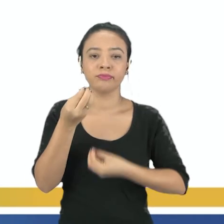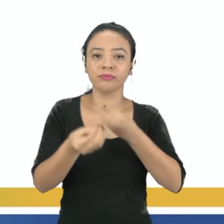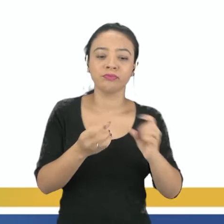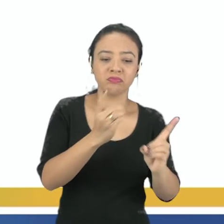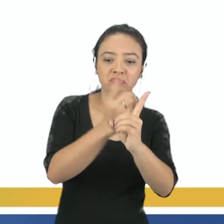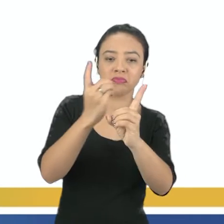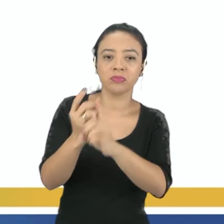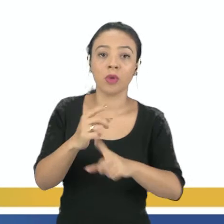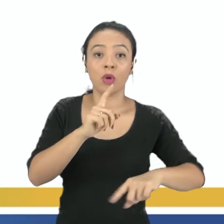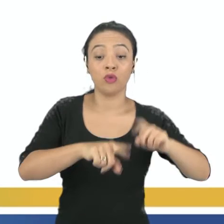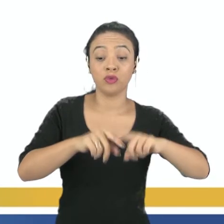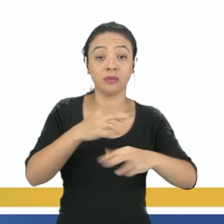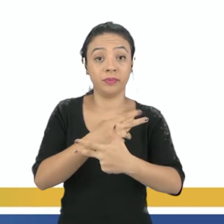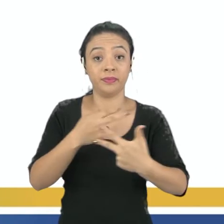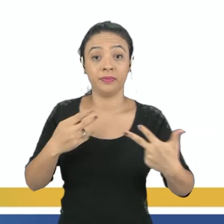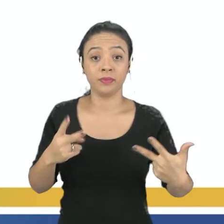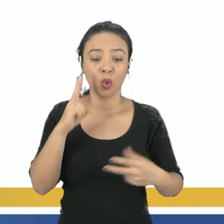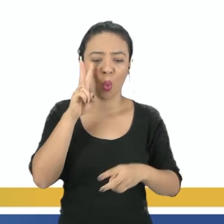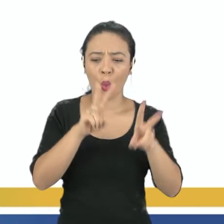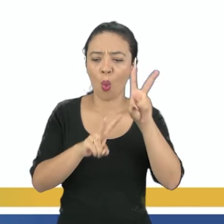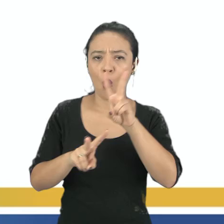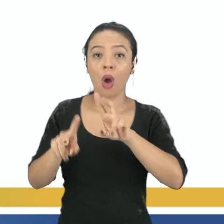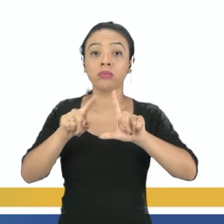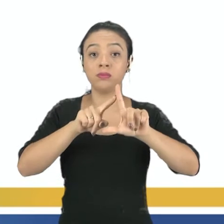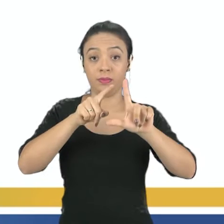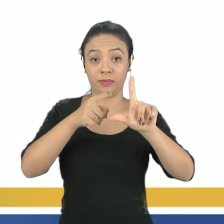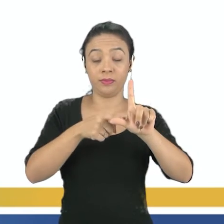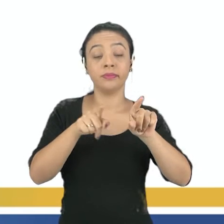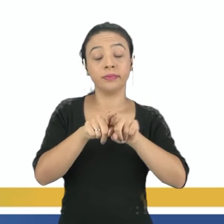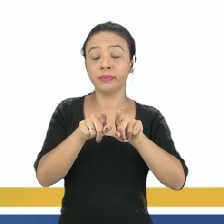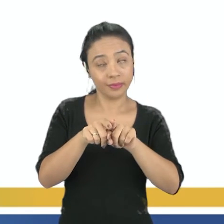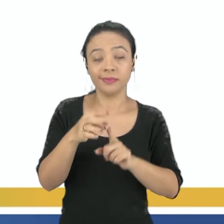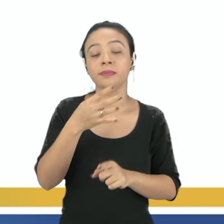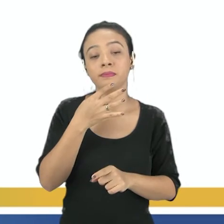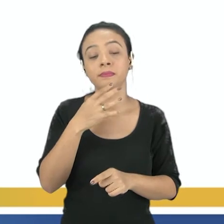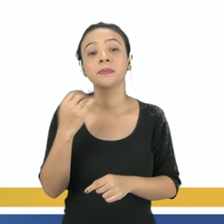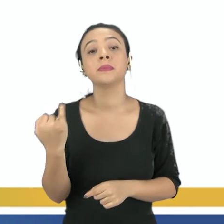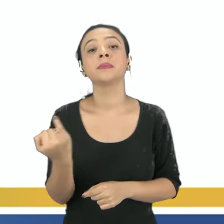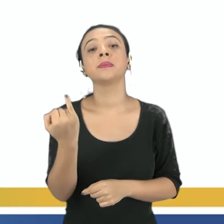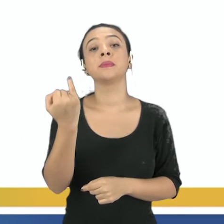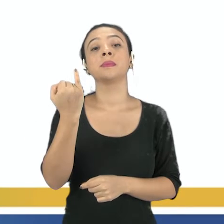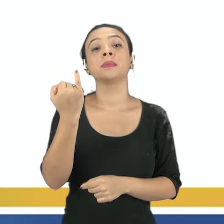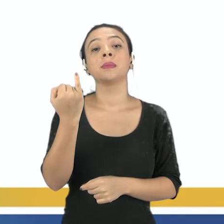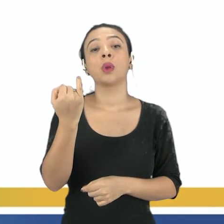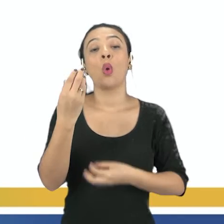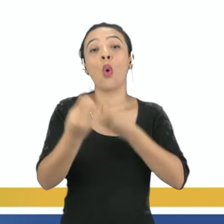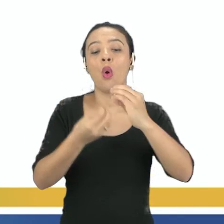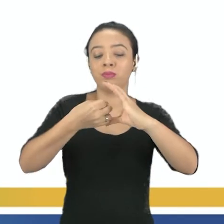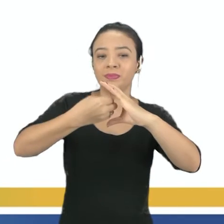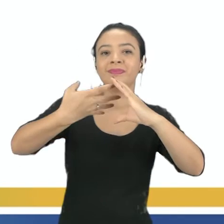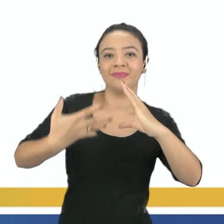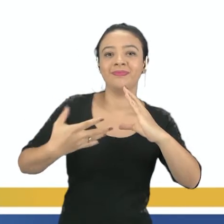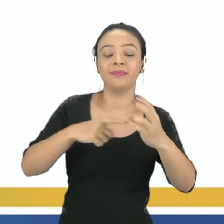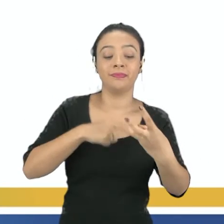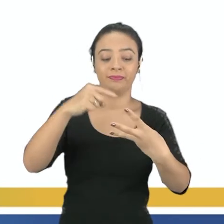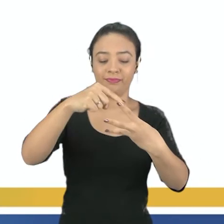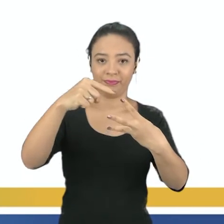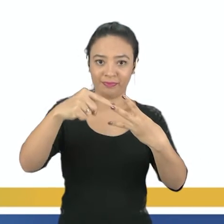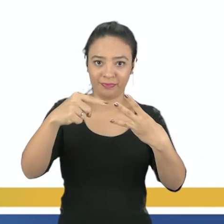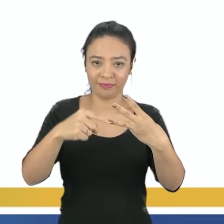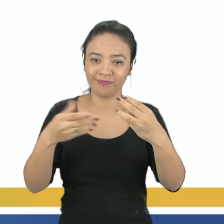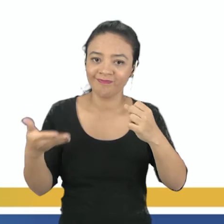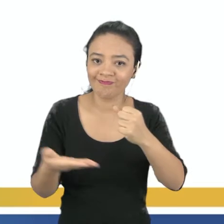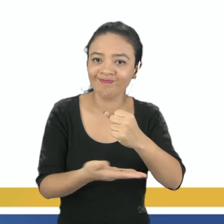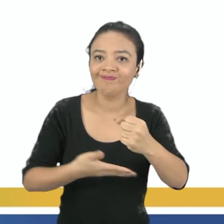os diferentes objetos à sua volta os ângulos você deve conhecer um pouco mais sobre a sua classificação também né Existem